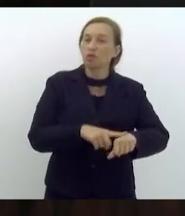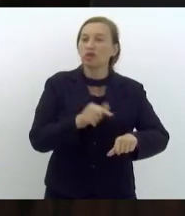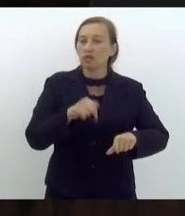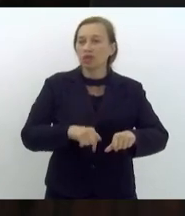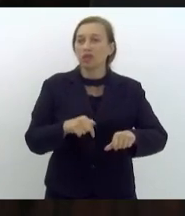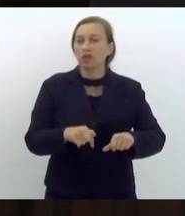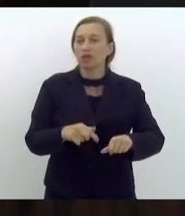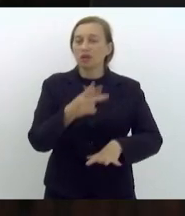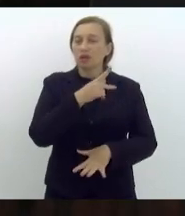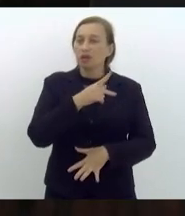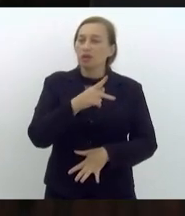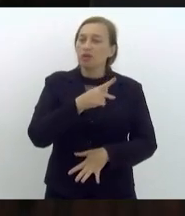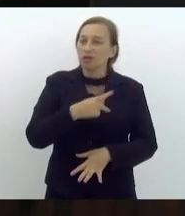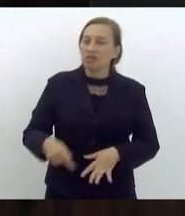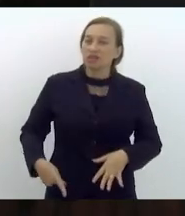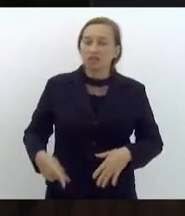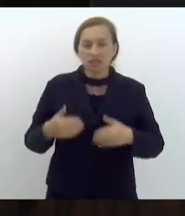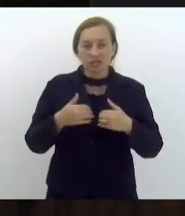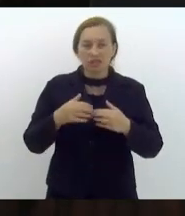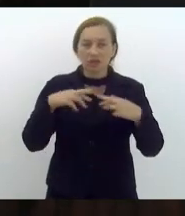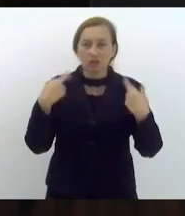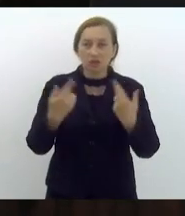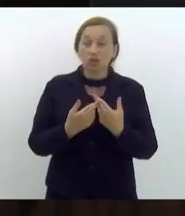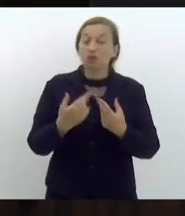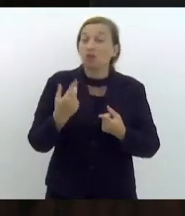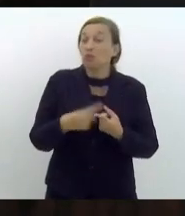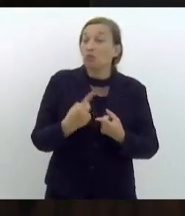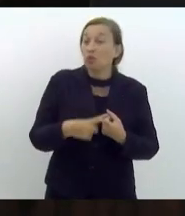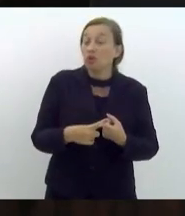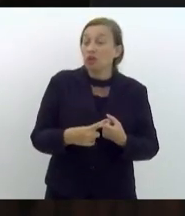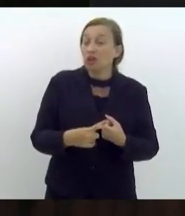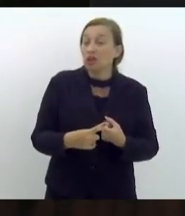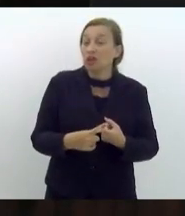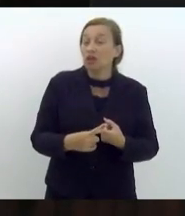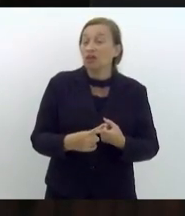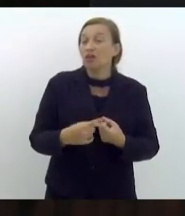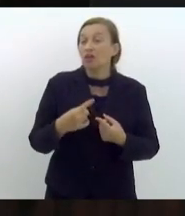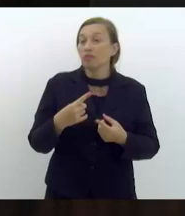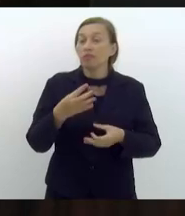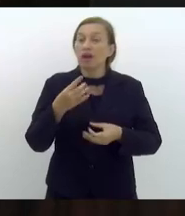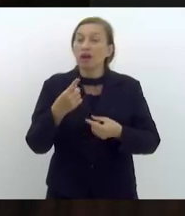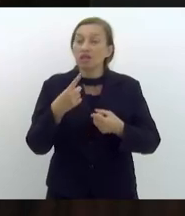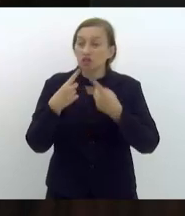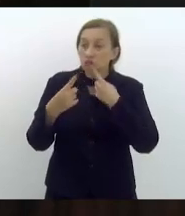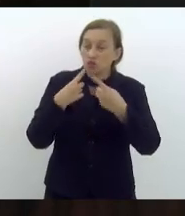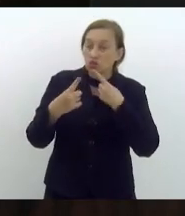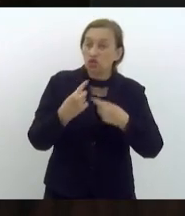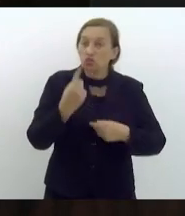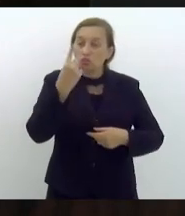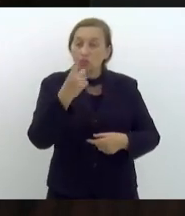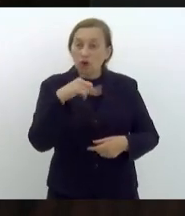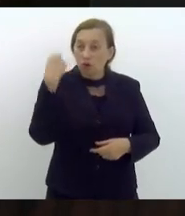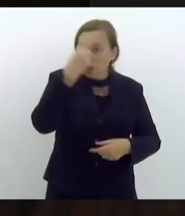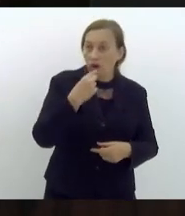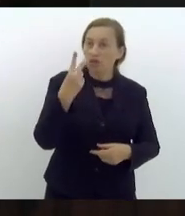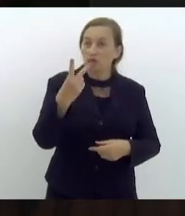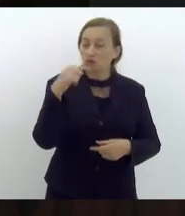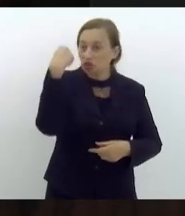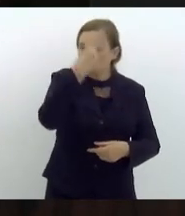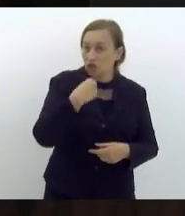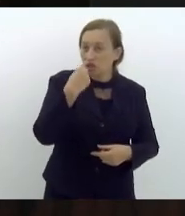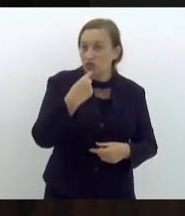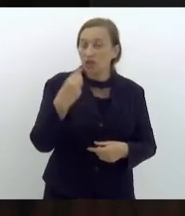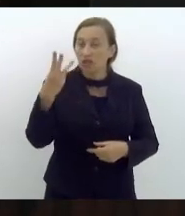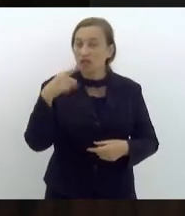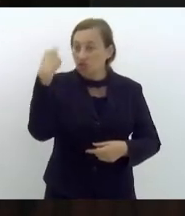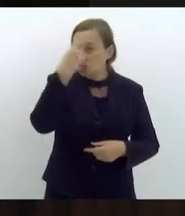enquanto presidir nessa sessão porque abre precedente para alguém julgar sentar daqui a uma hora dois dias três dias vim pedir verificação